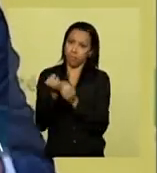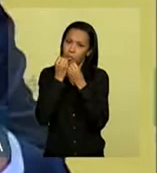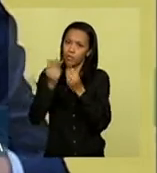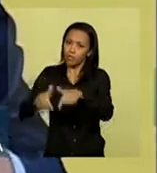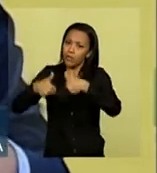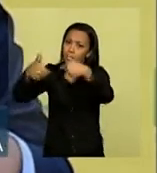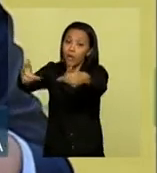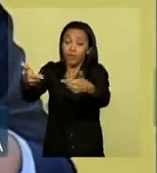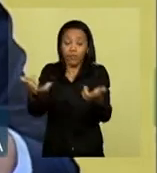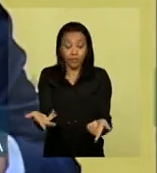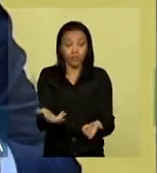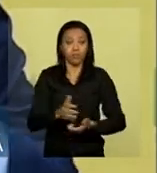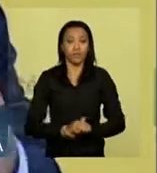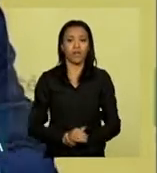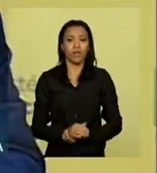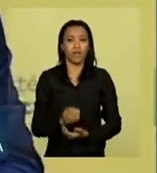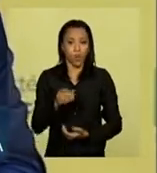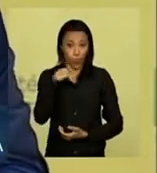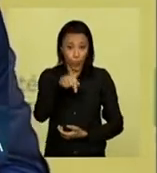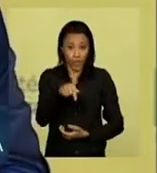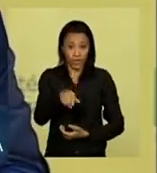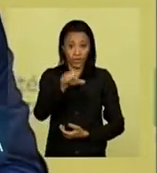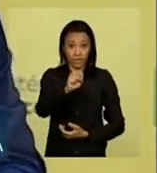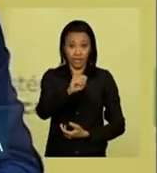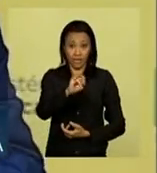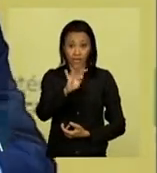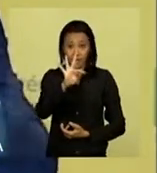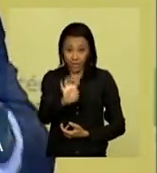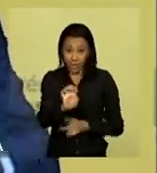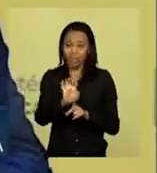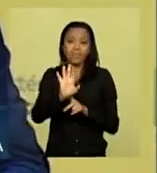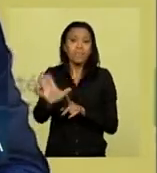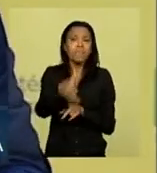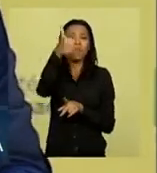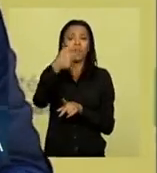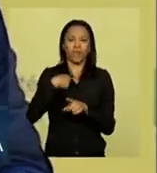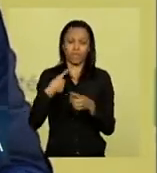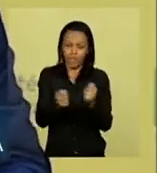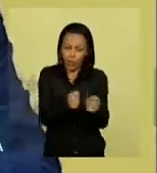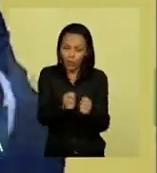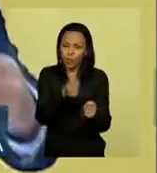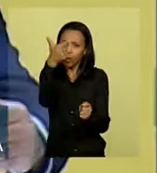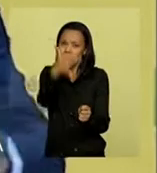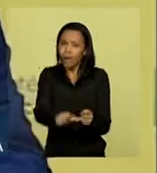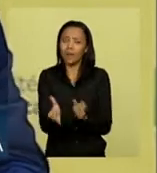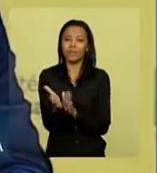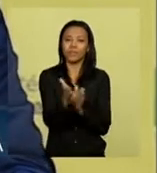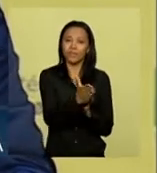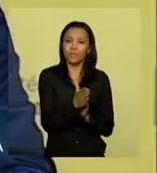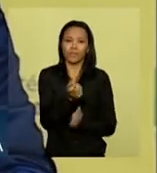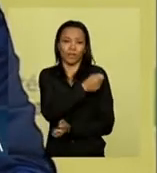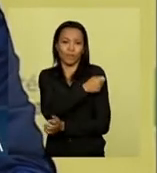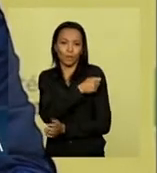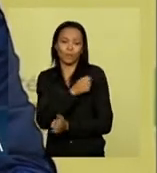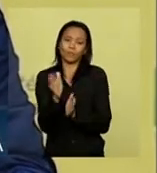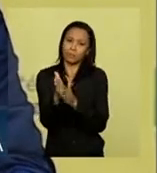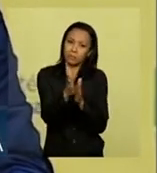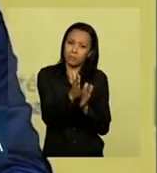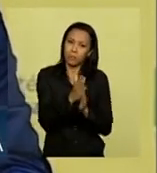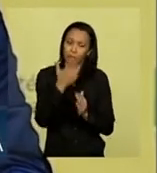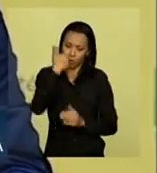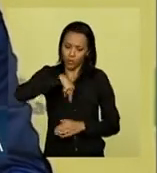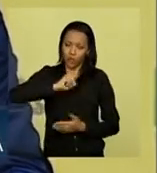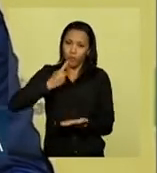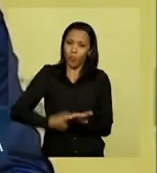programas fora com Insight nós vamos ter mais elogio do terceiro e mais elogio dos Estudantes e mais elogio do nosso compromisso